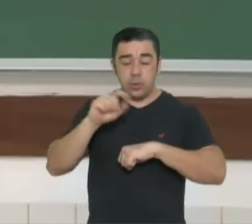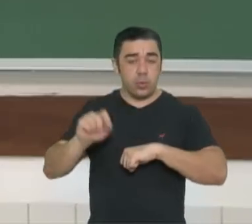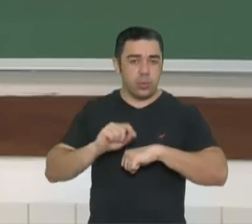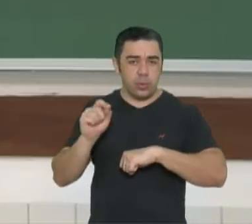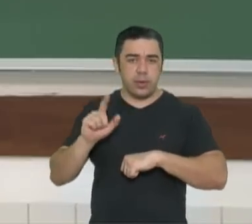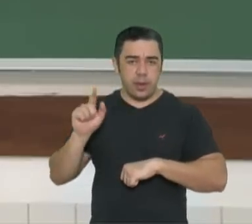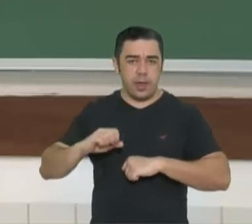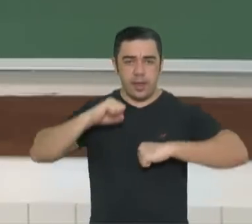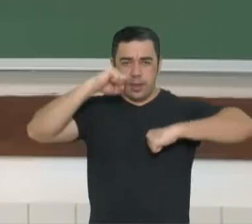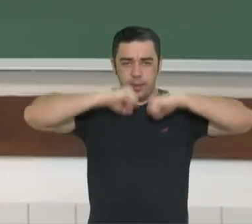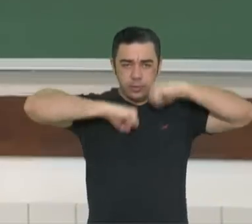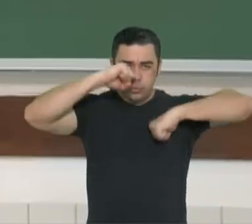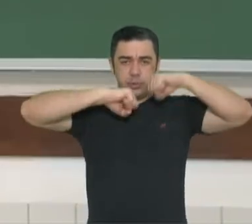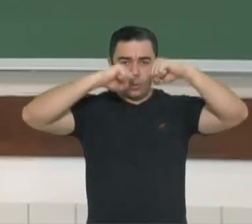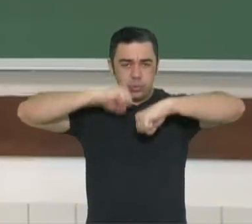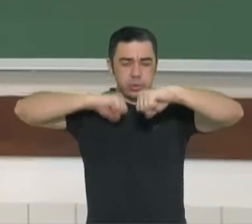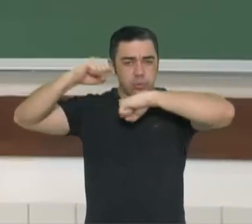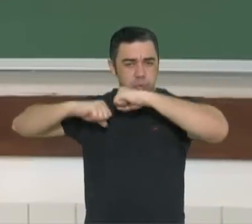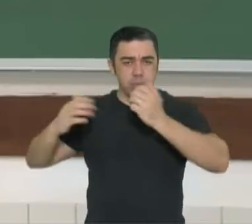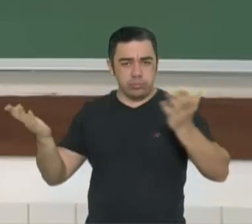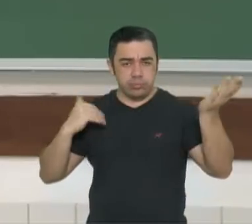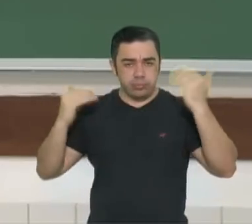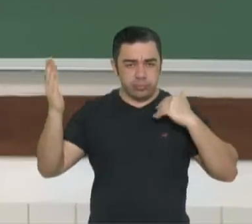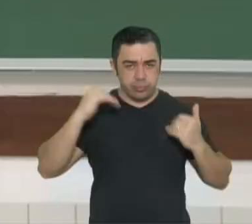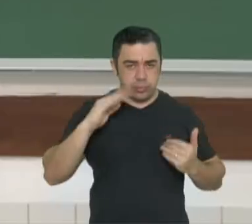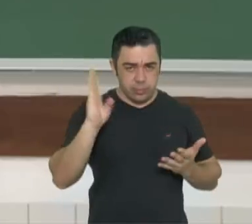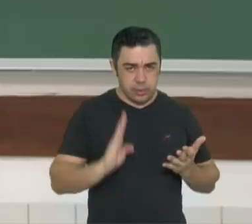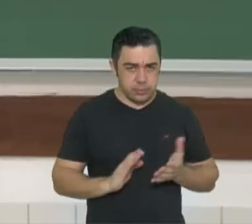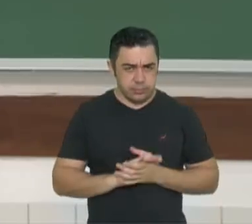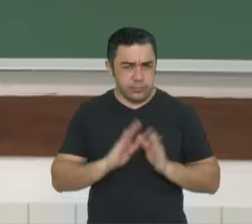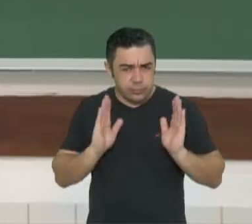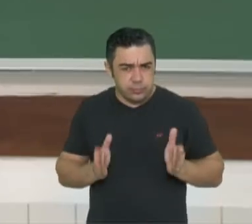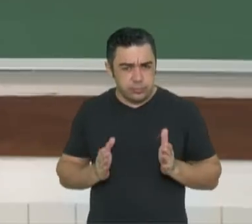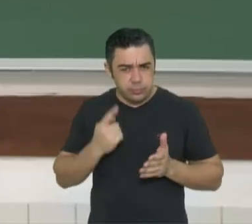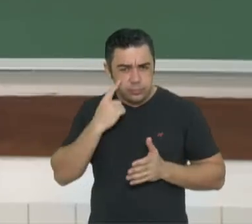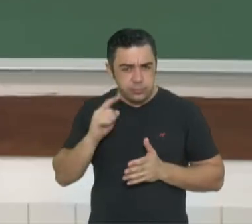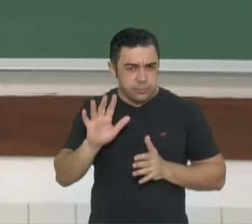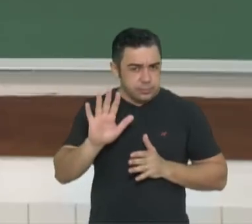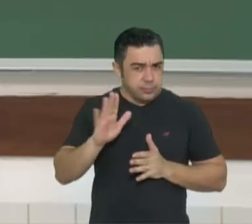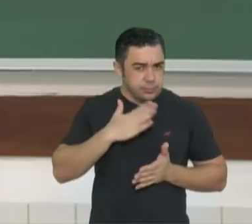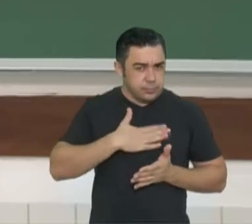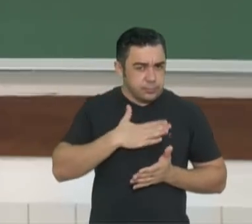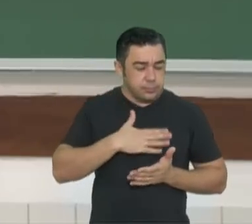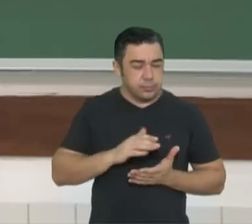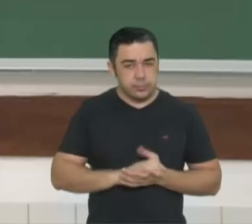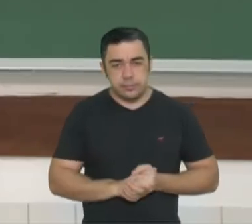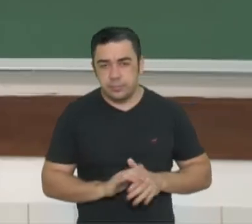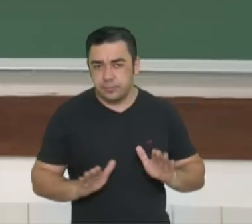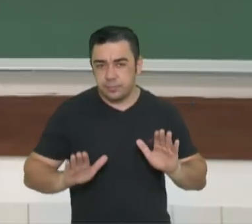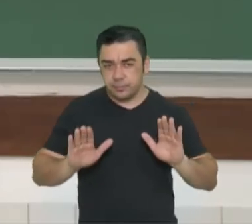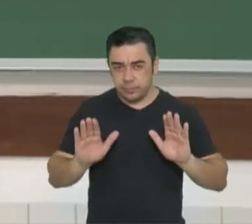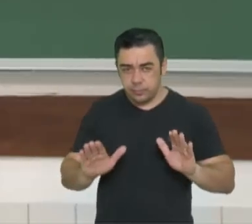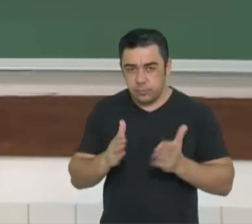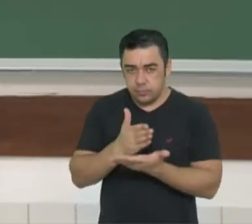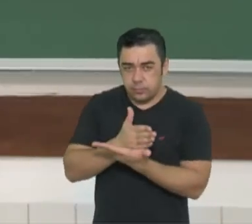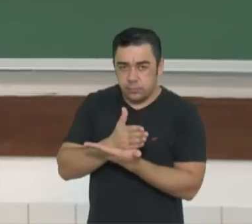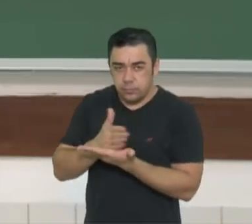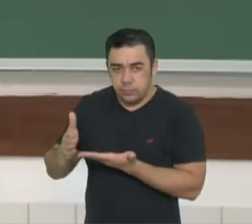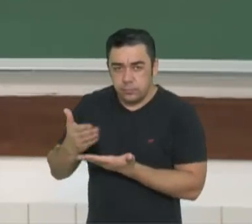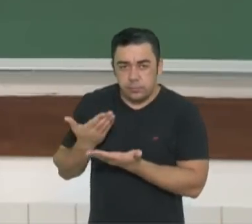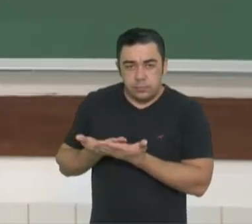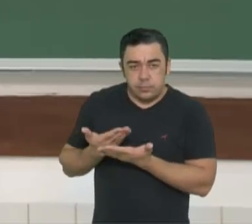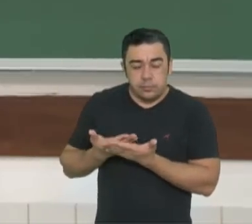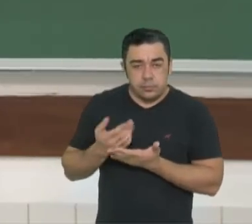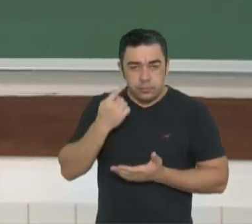da industrialização. Isso, já a gente retoma isso. Mas, para a gente começar a entrar na aula de